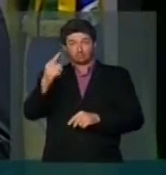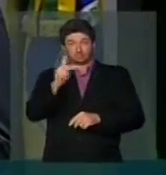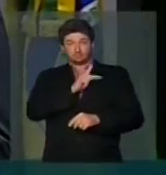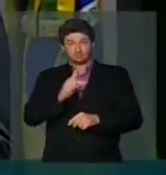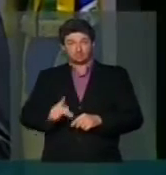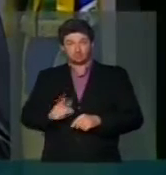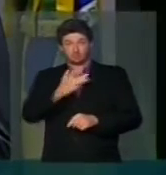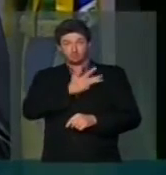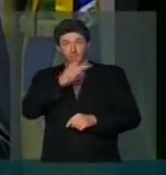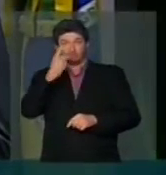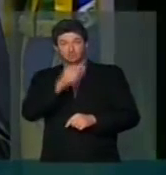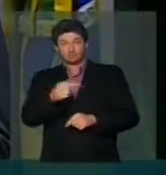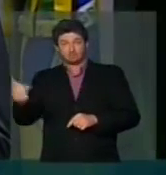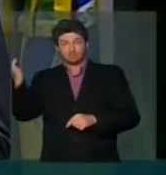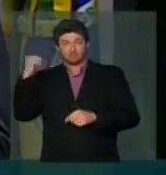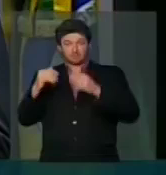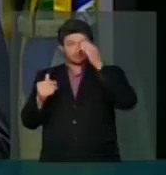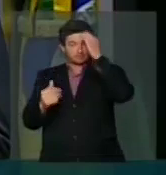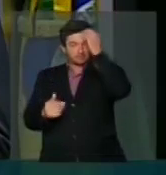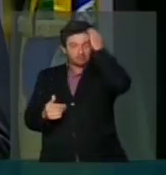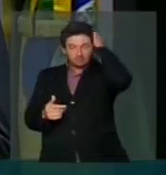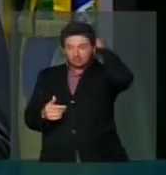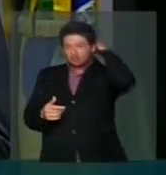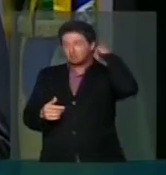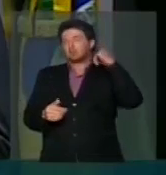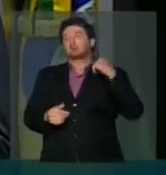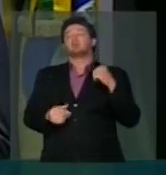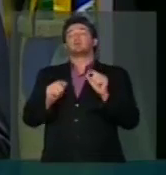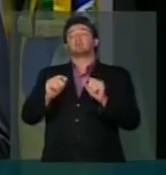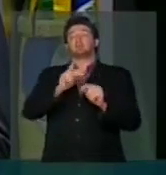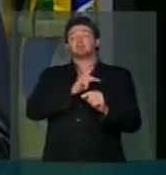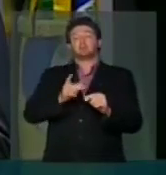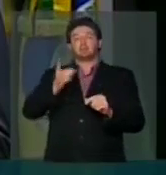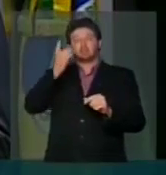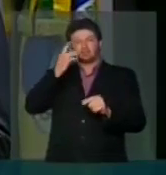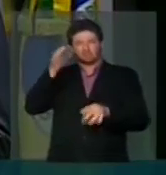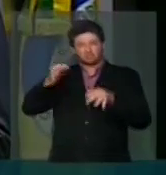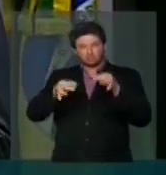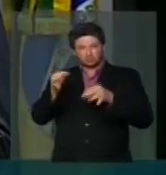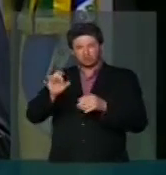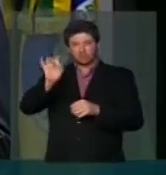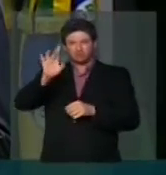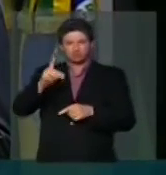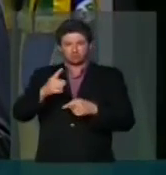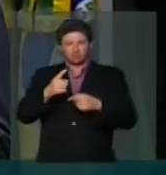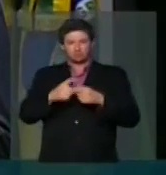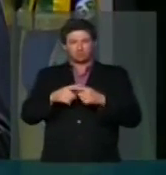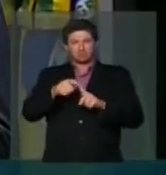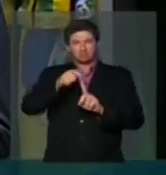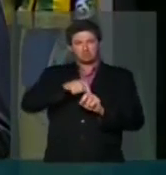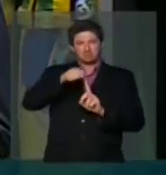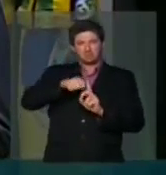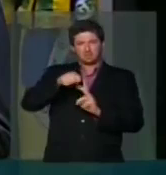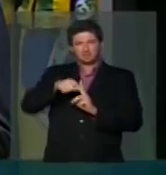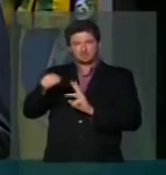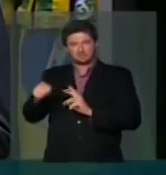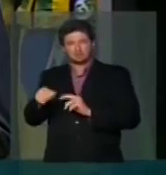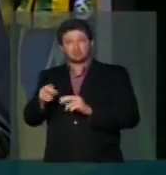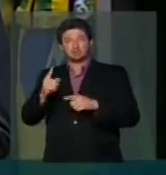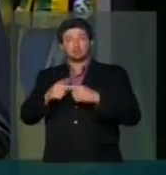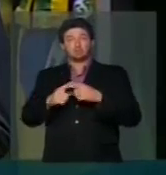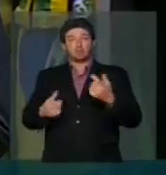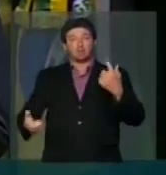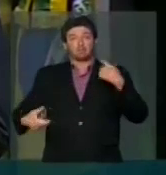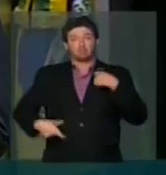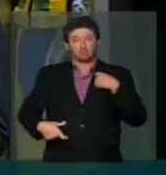Lula afirmou na semana passada que a presidente Dilma Rousseff não deveria ser julgada apenas pelos poucos meses depois da posse da